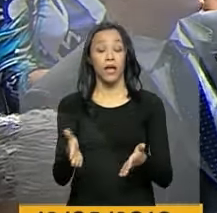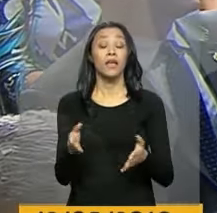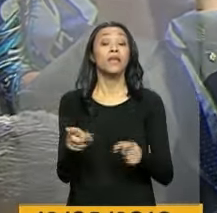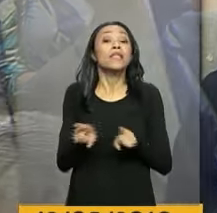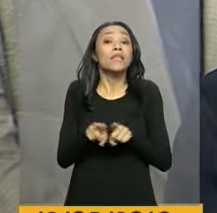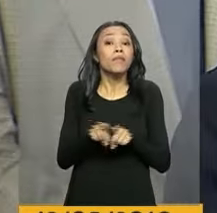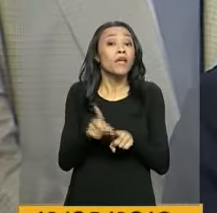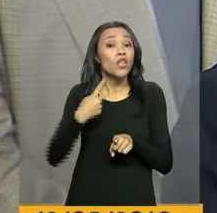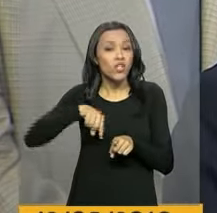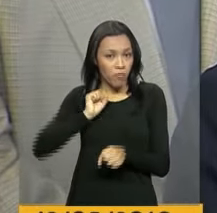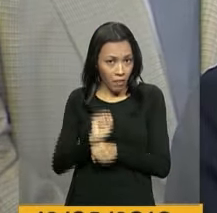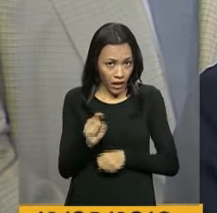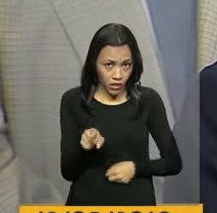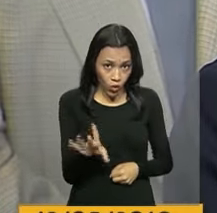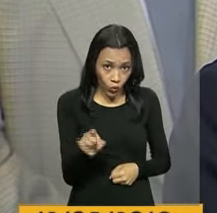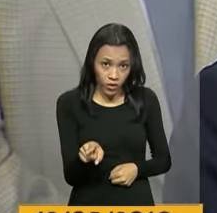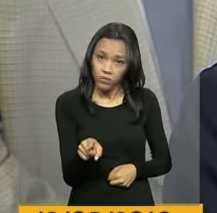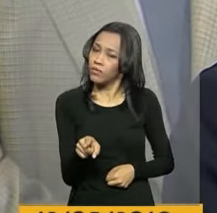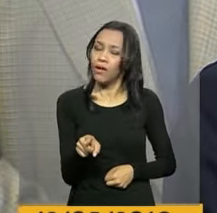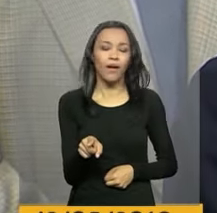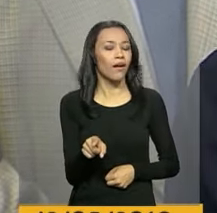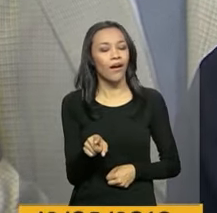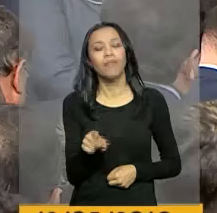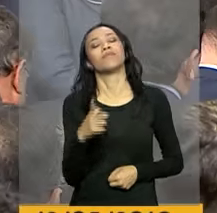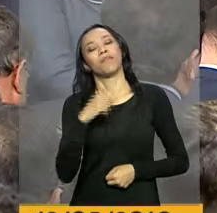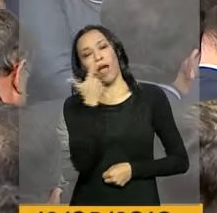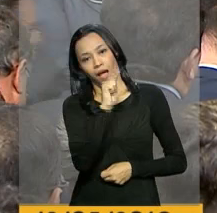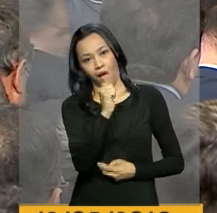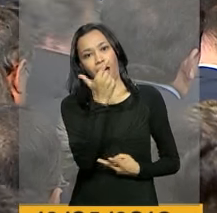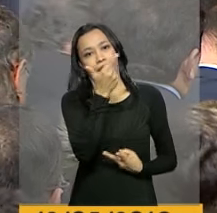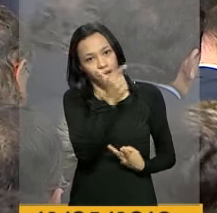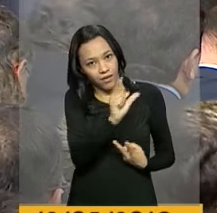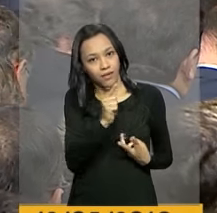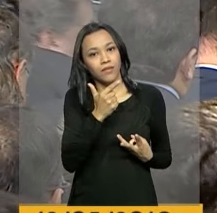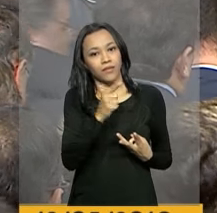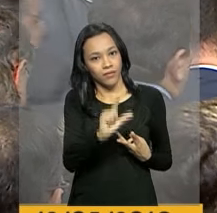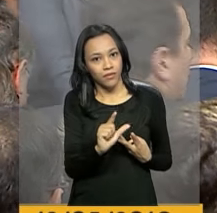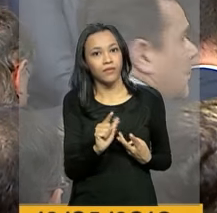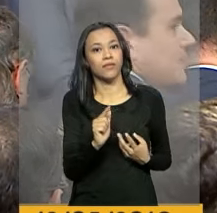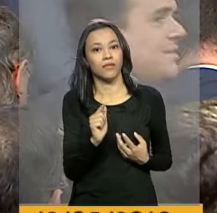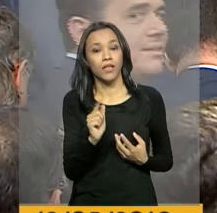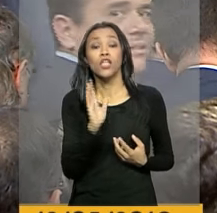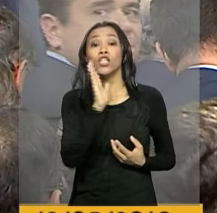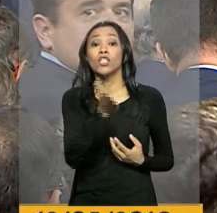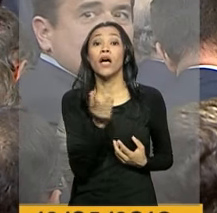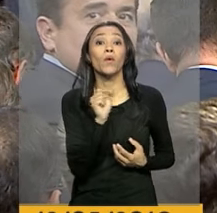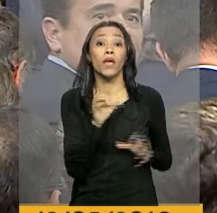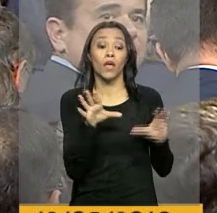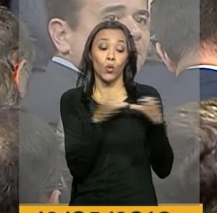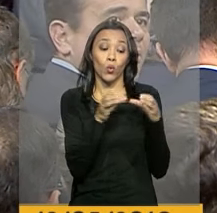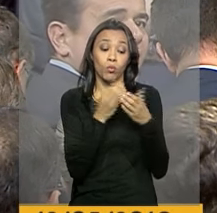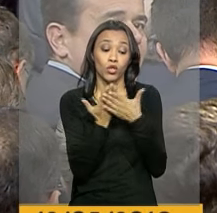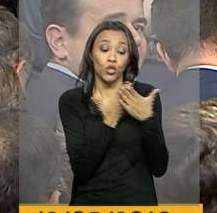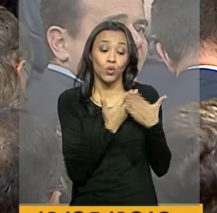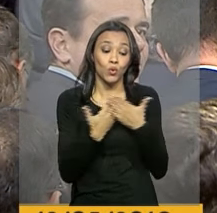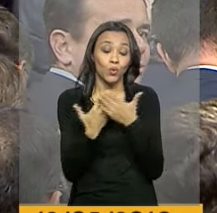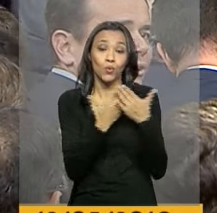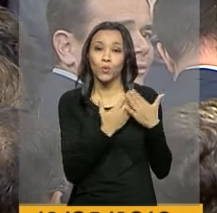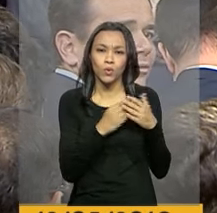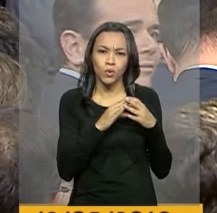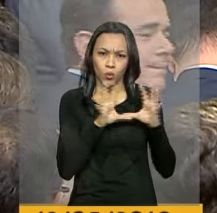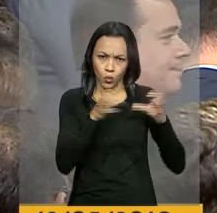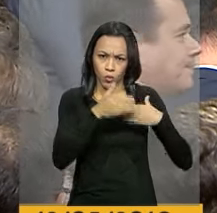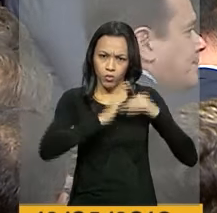E, ao mesmo tempo, nós não vamos parar por aí. Já estão encomendados estudos para eliminar cargos